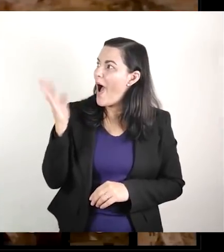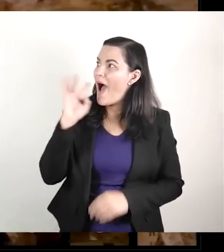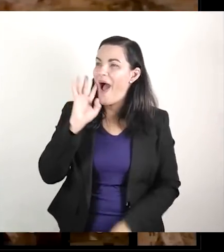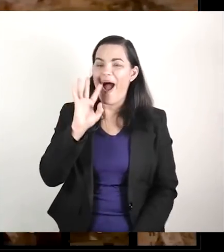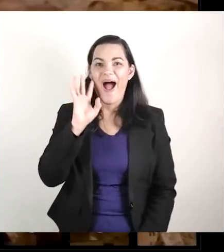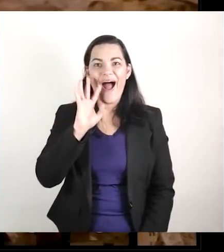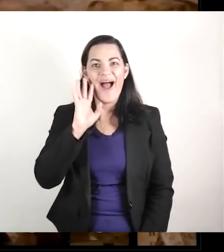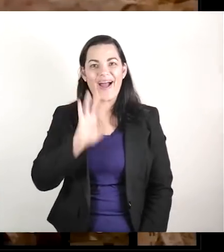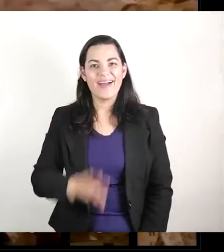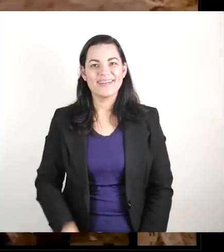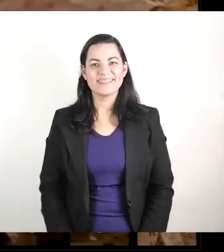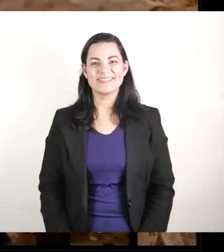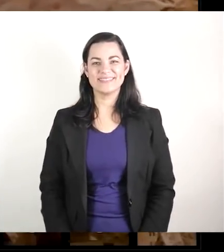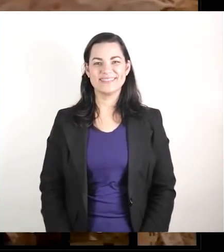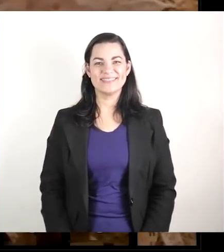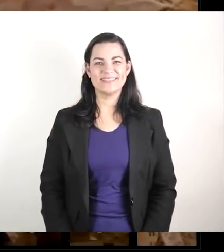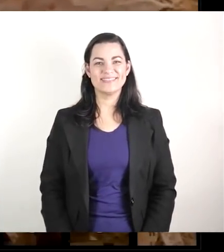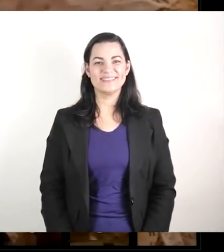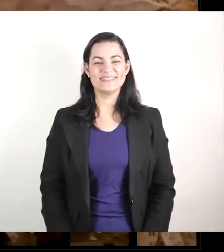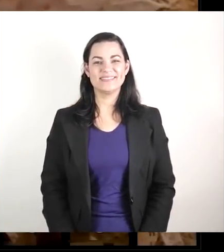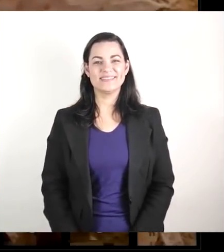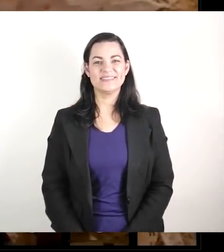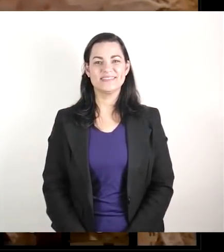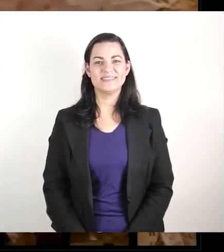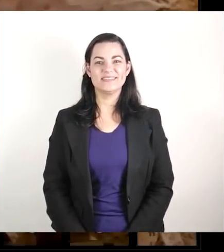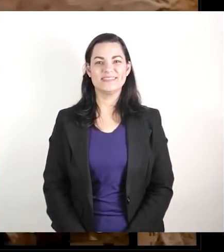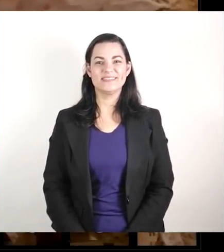Olha que legal!